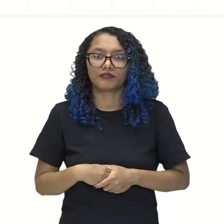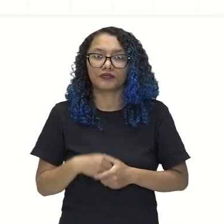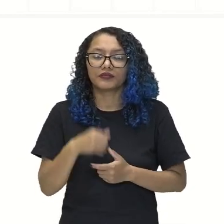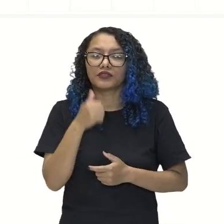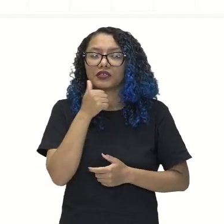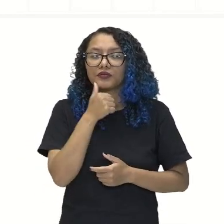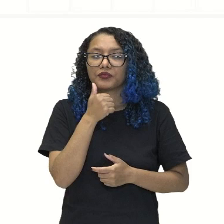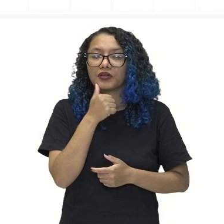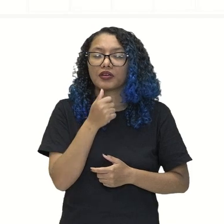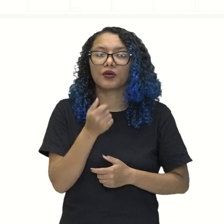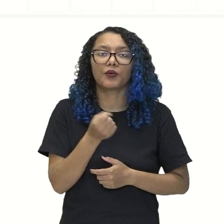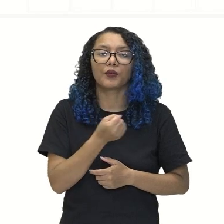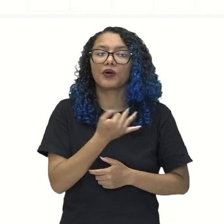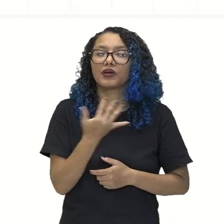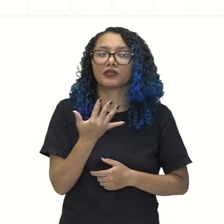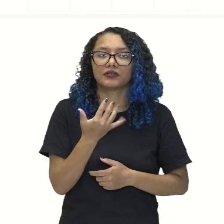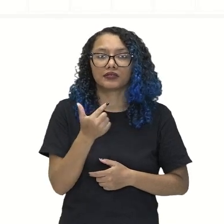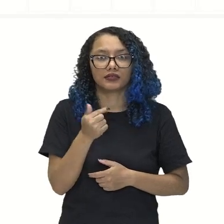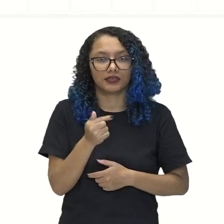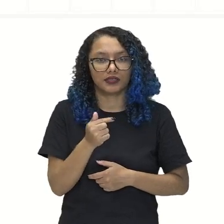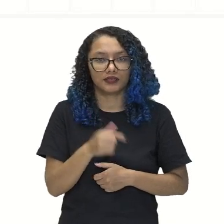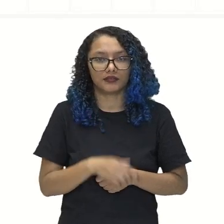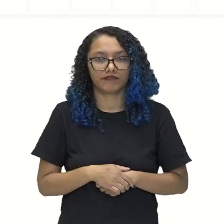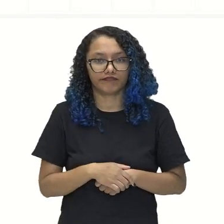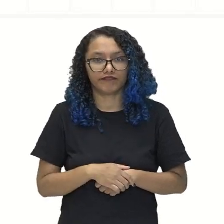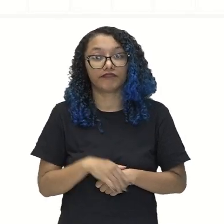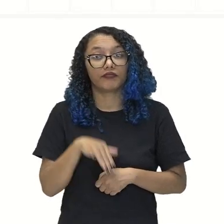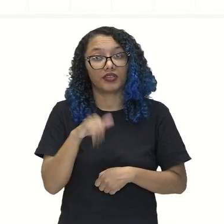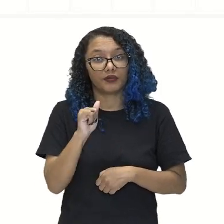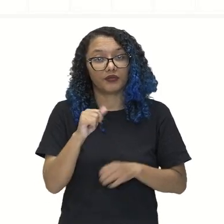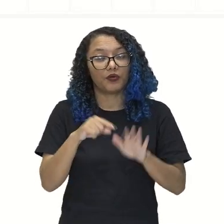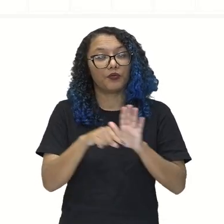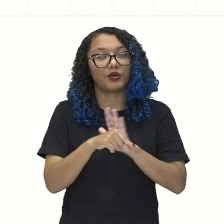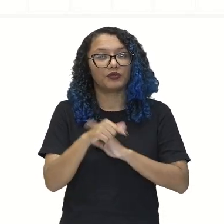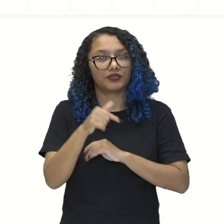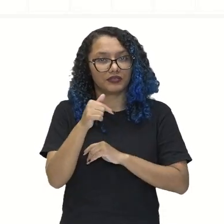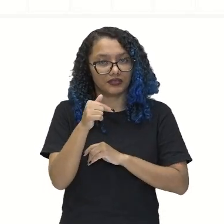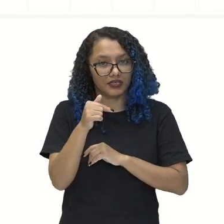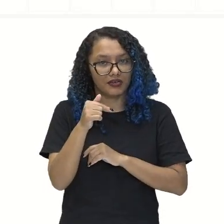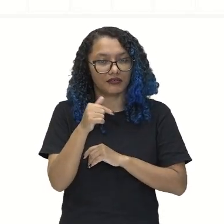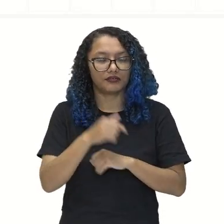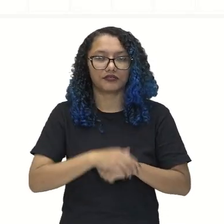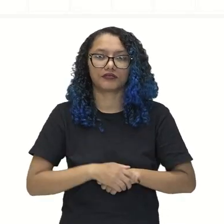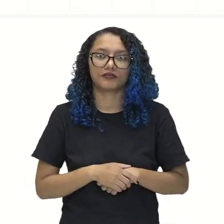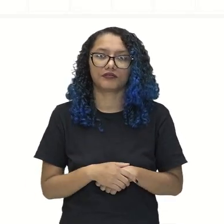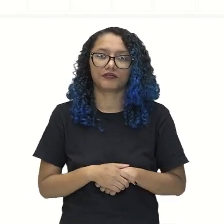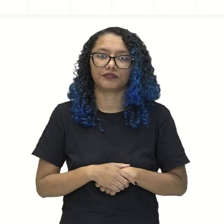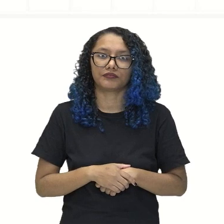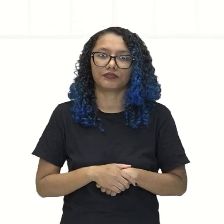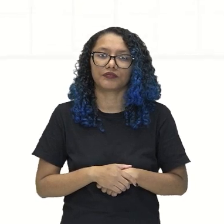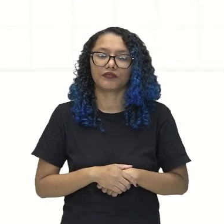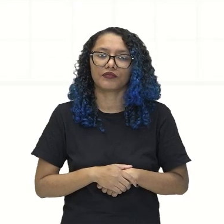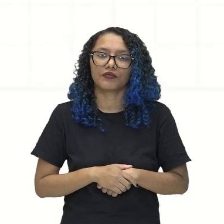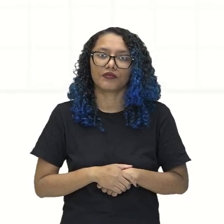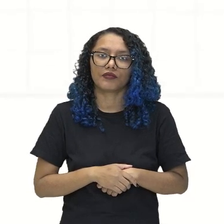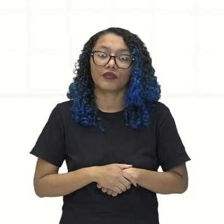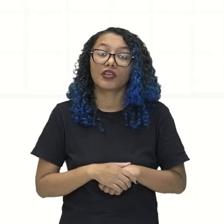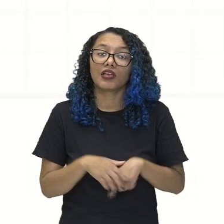Quando 7 meninas saíram, então y menos 7, ele diz o quê? Ele diz